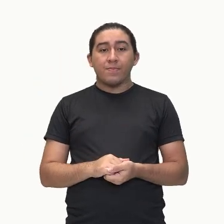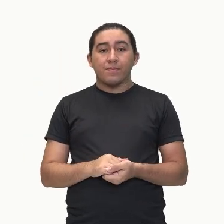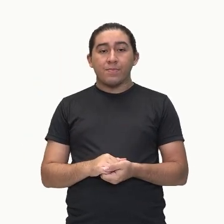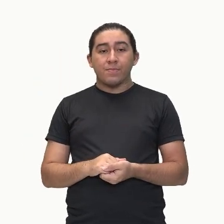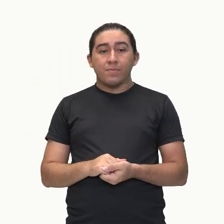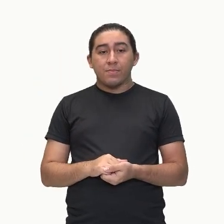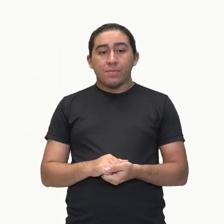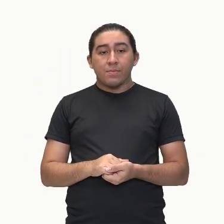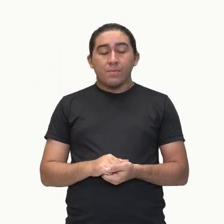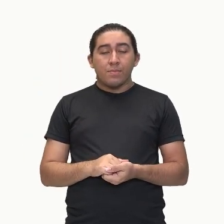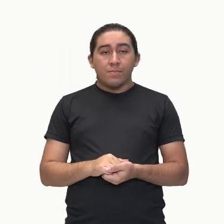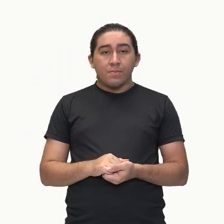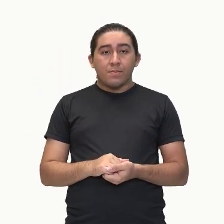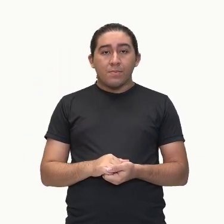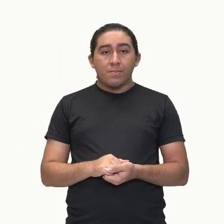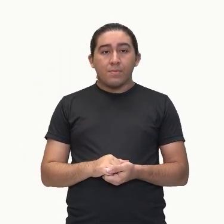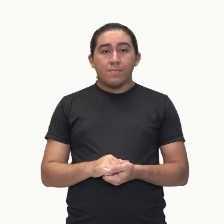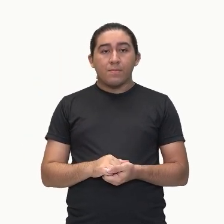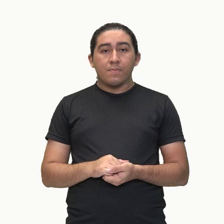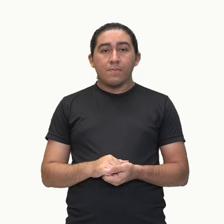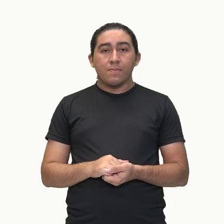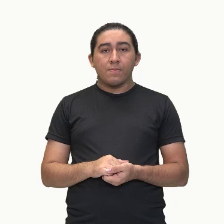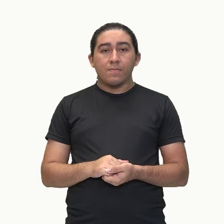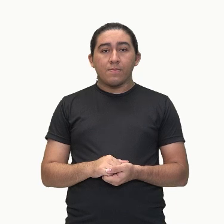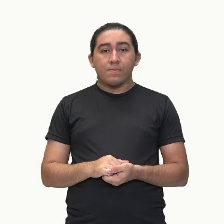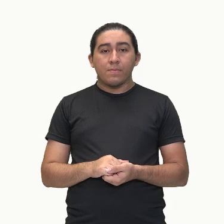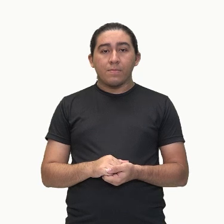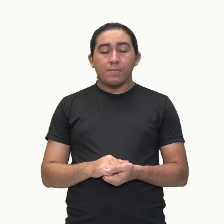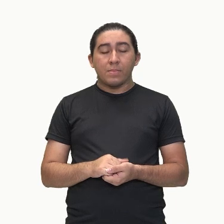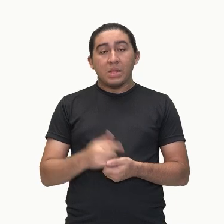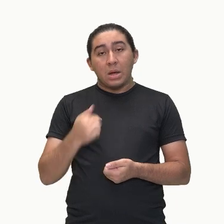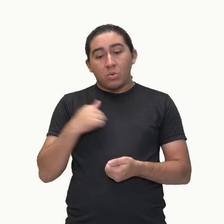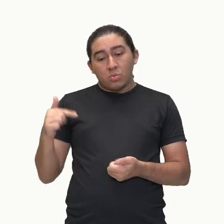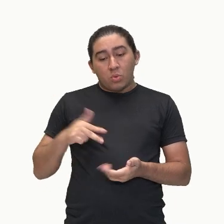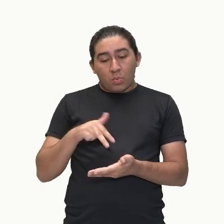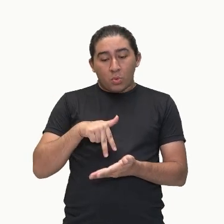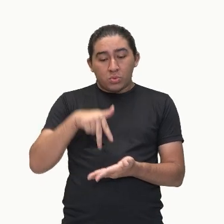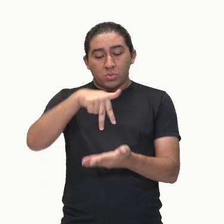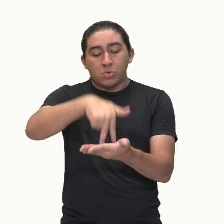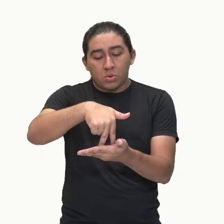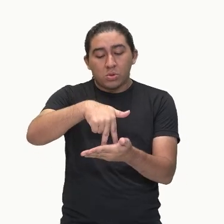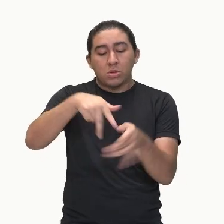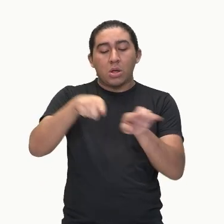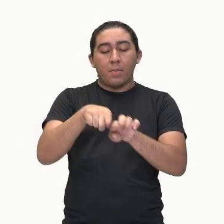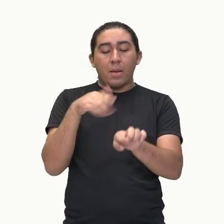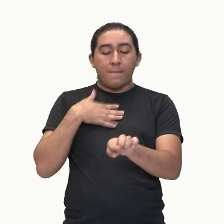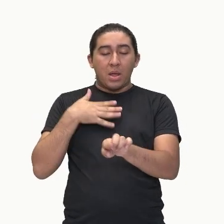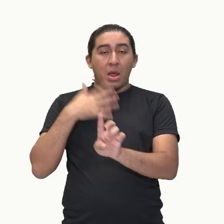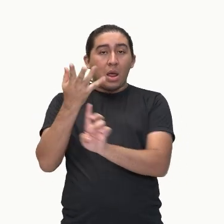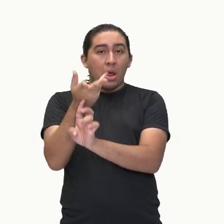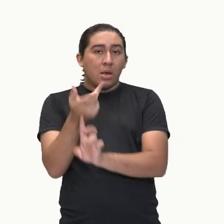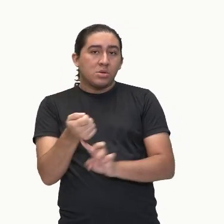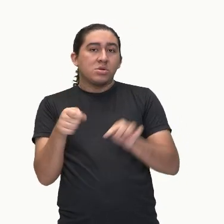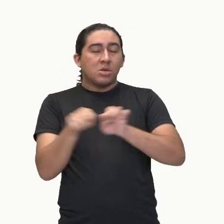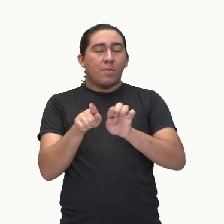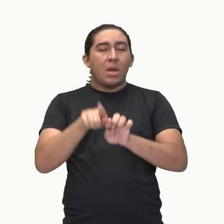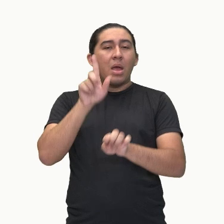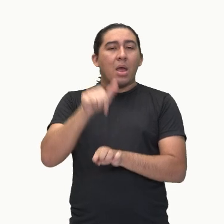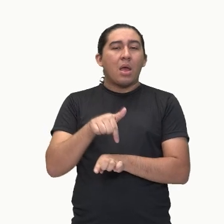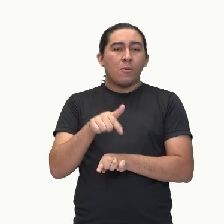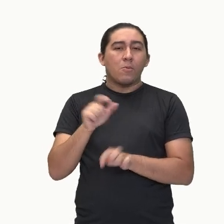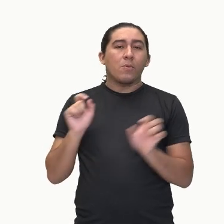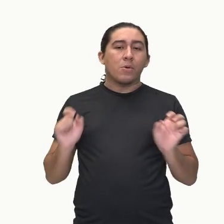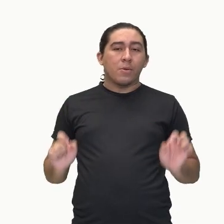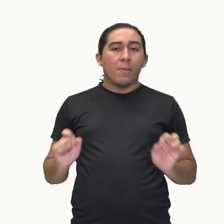eu me coloco, eu me posiciono e a minha arte, ela passa também a ser uma arte em